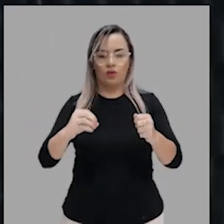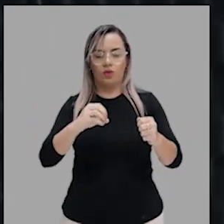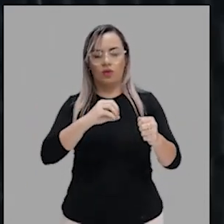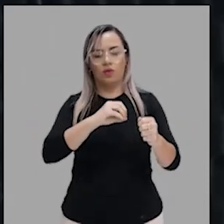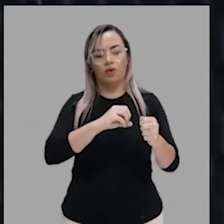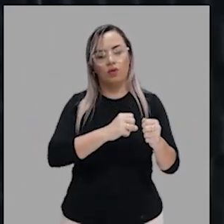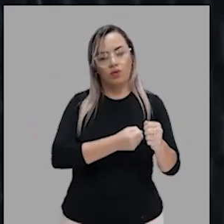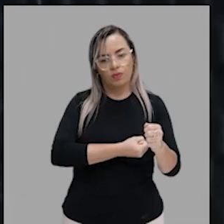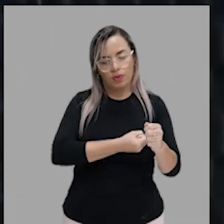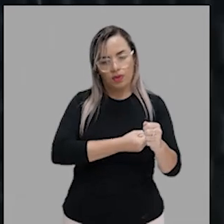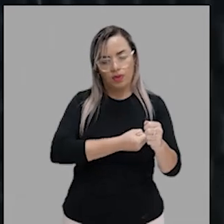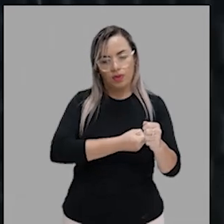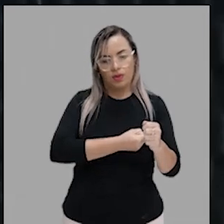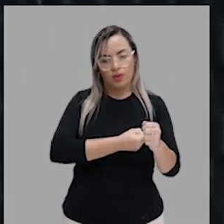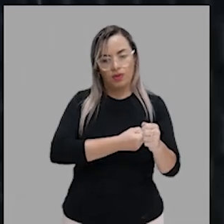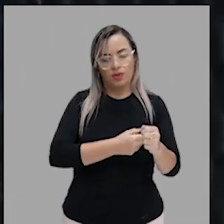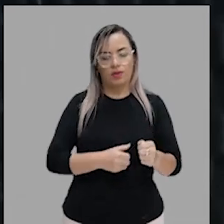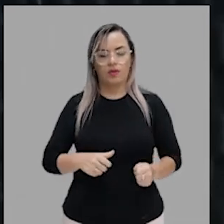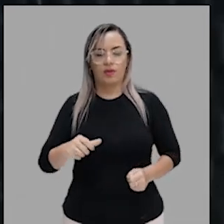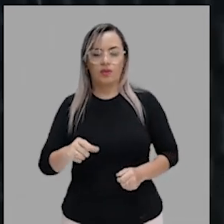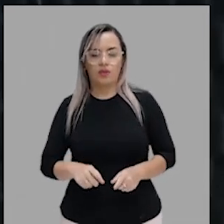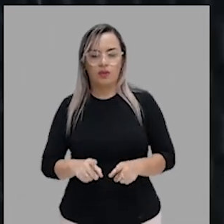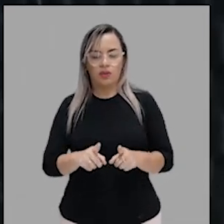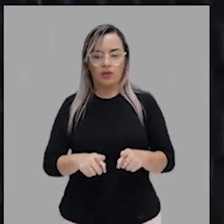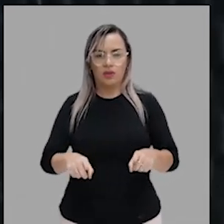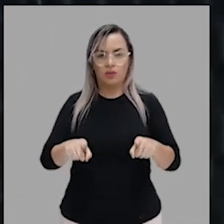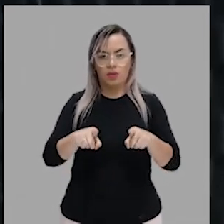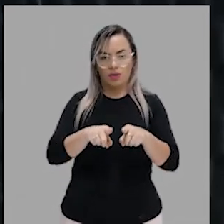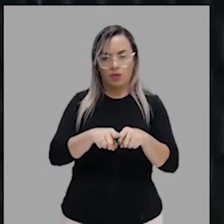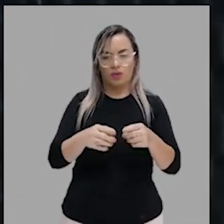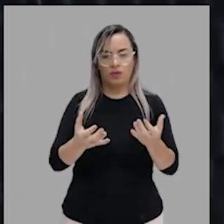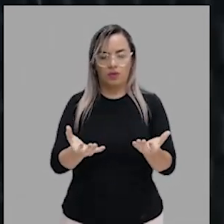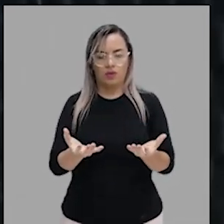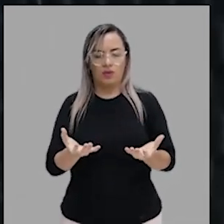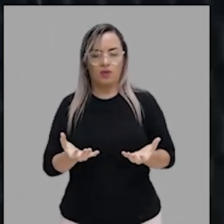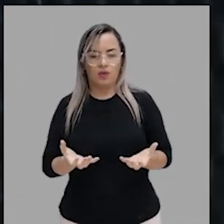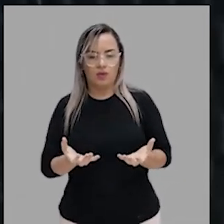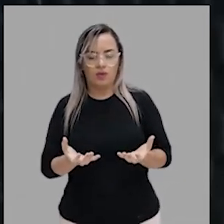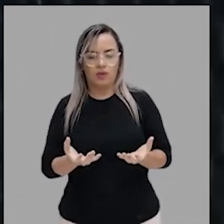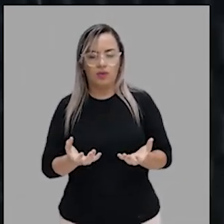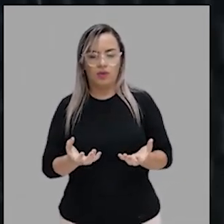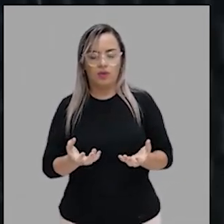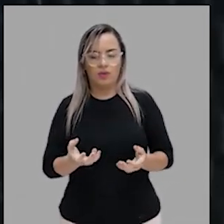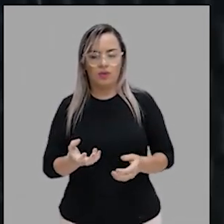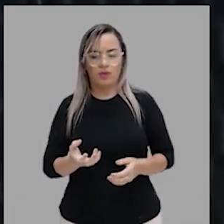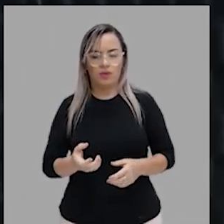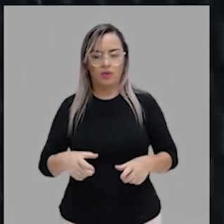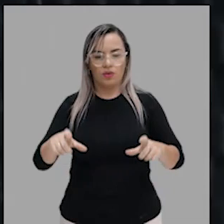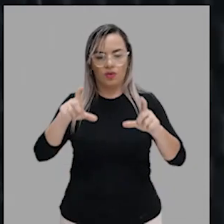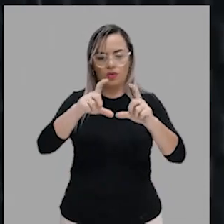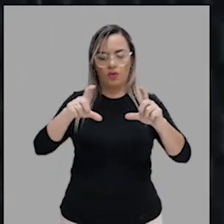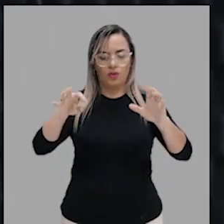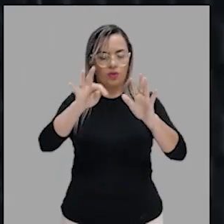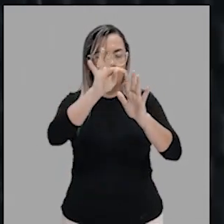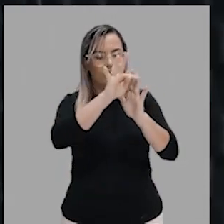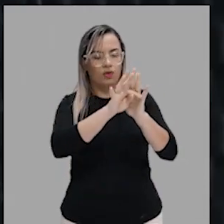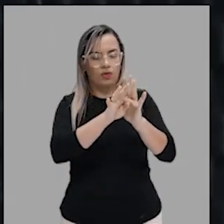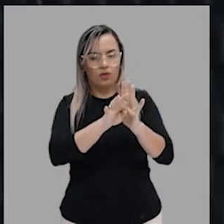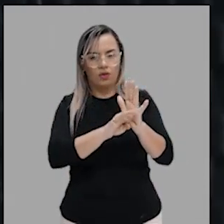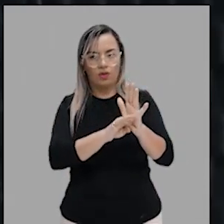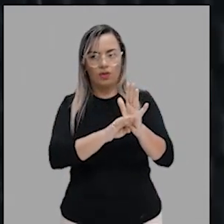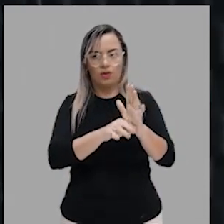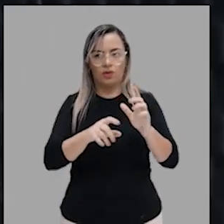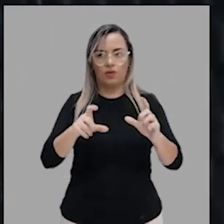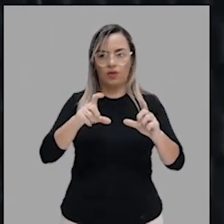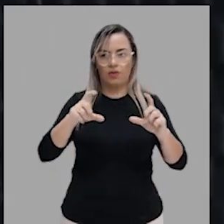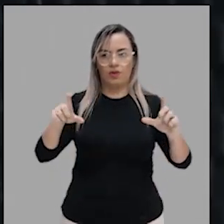indefinir. E quando eu quero mostrar uma entonação no meu texto, fazer a minha colega